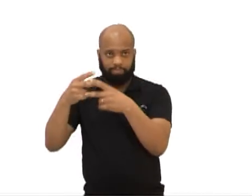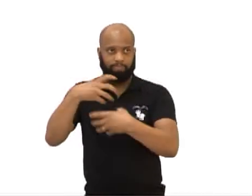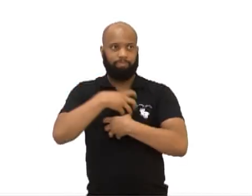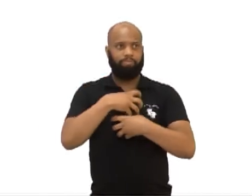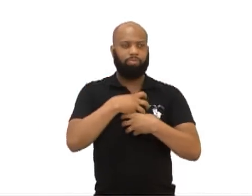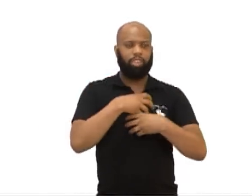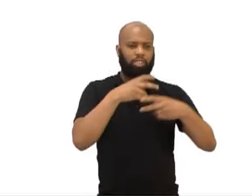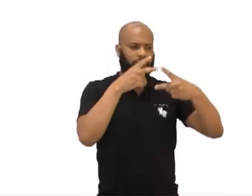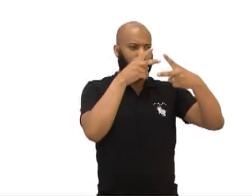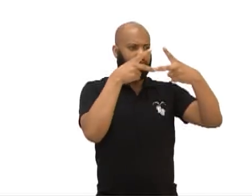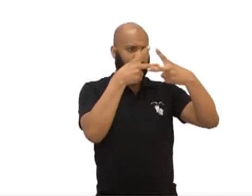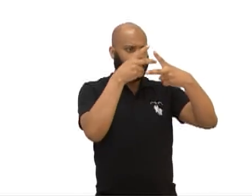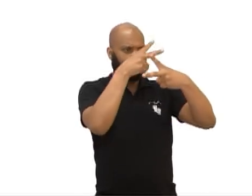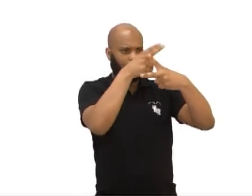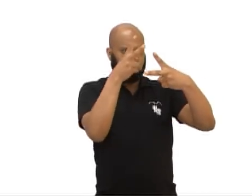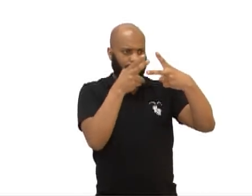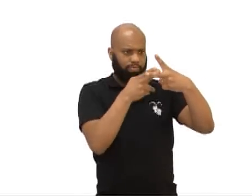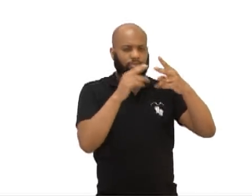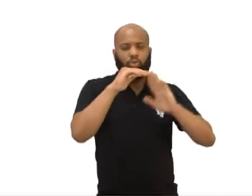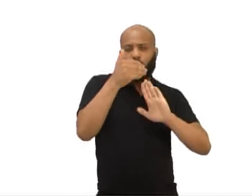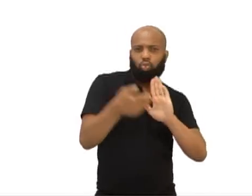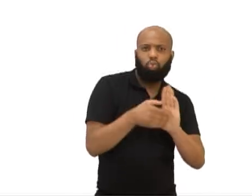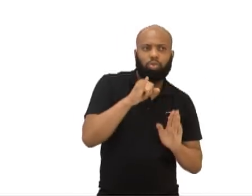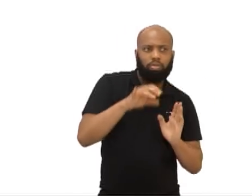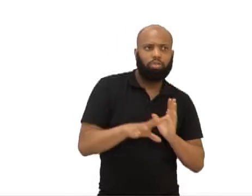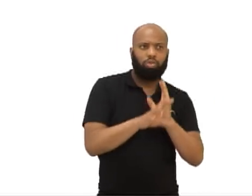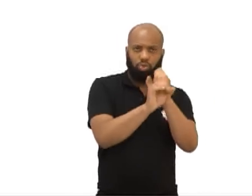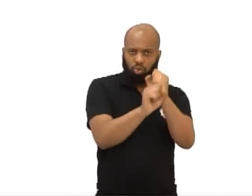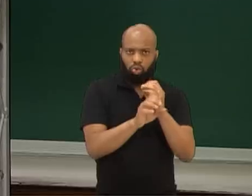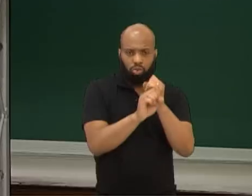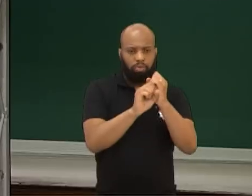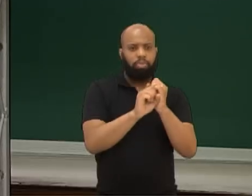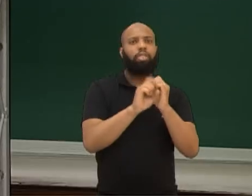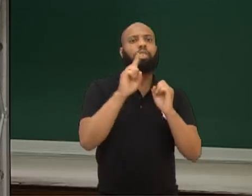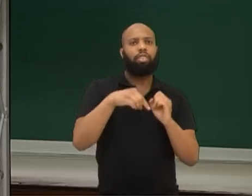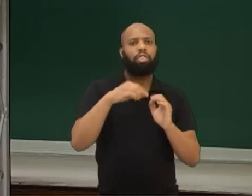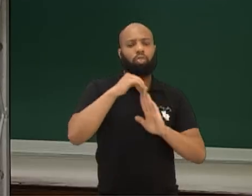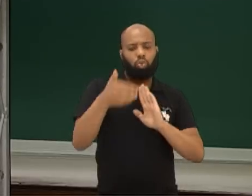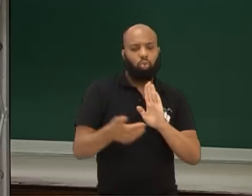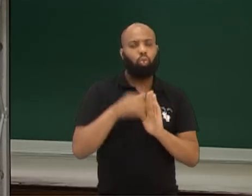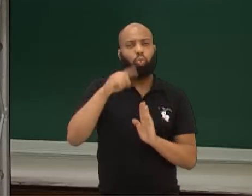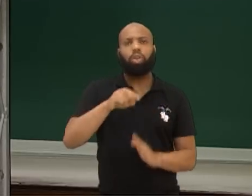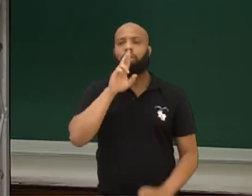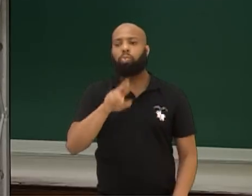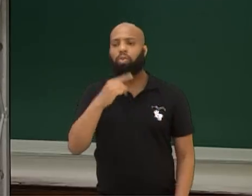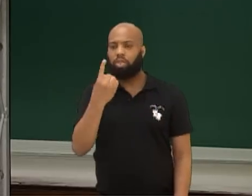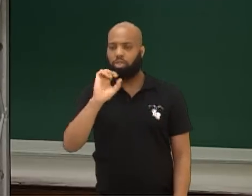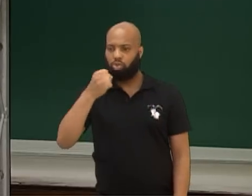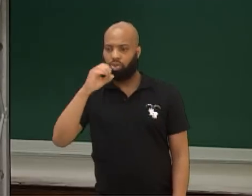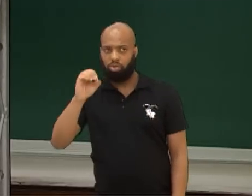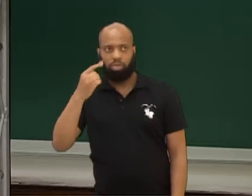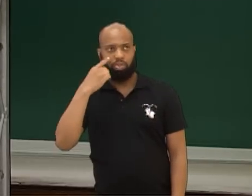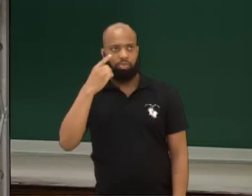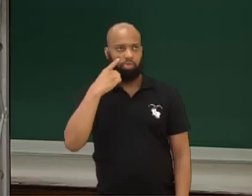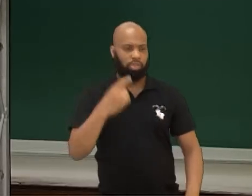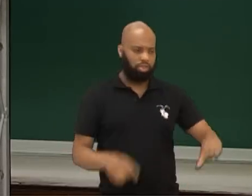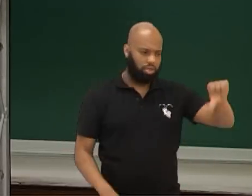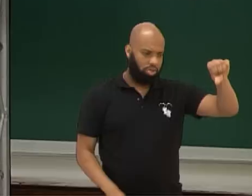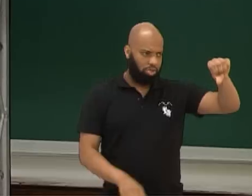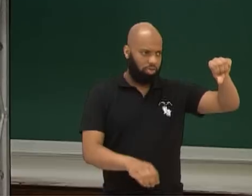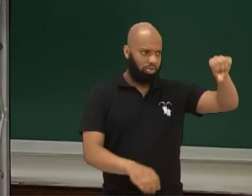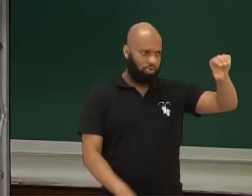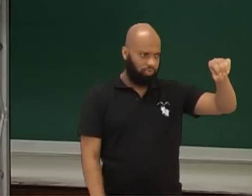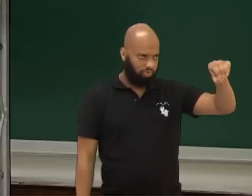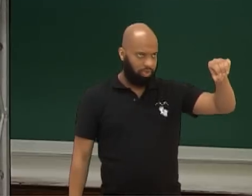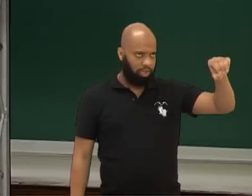equilátero? Todos eles, se você somar os ângulos, essa soma dá 180. Ó, 90, o ângulo